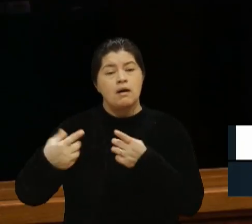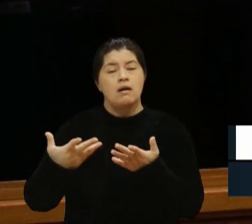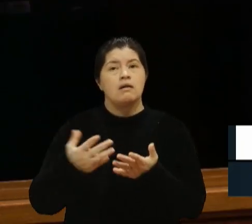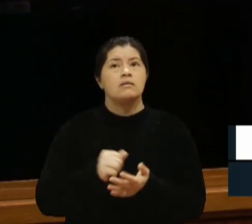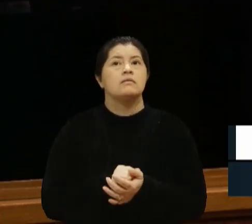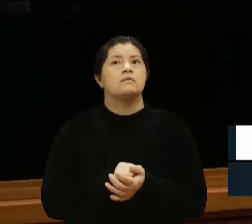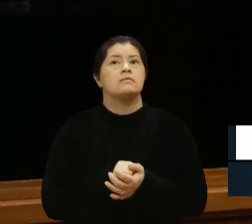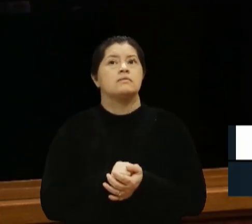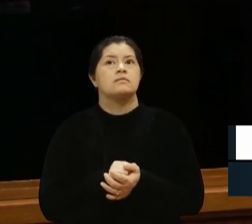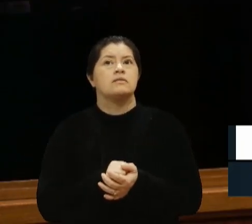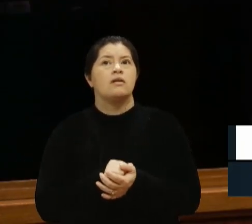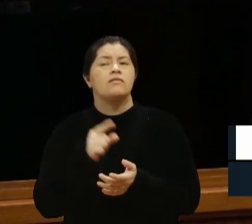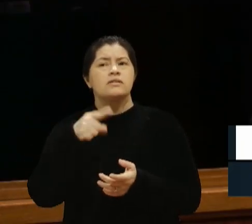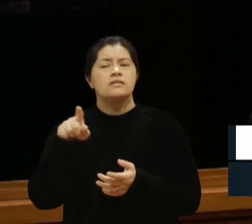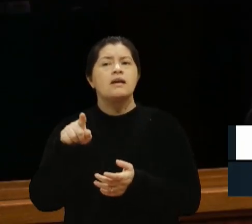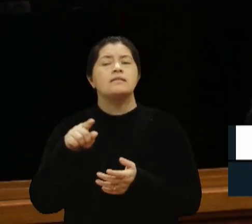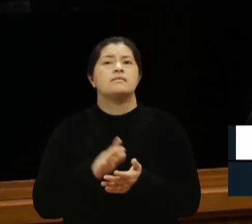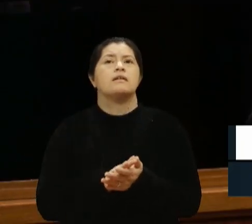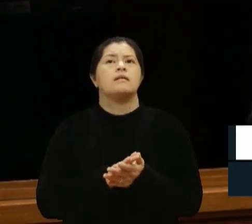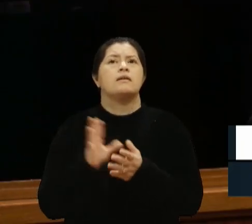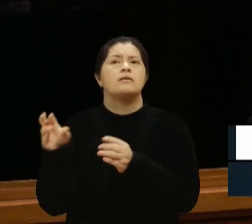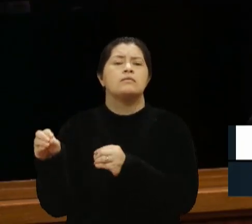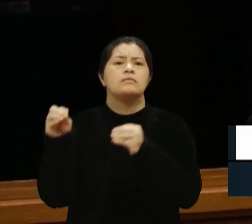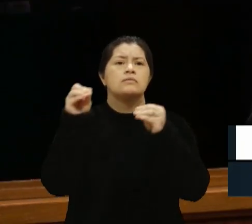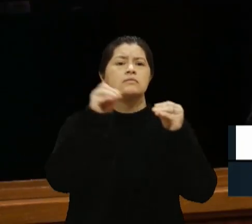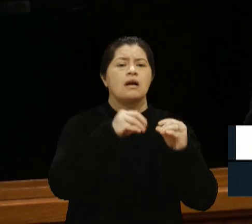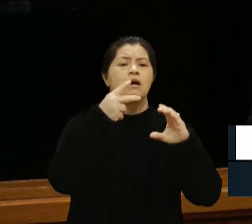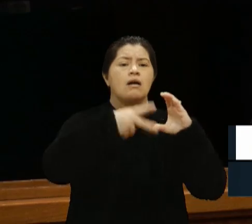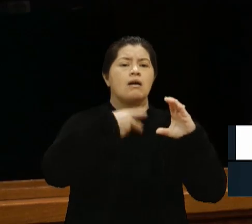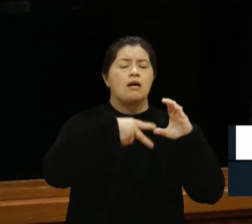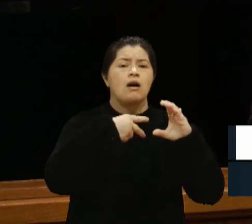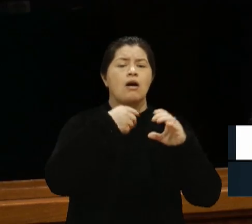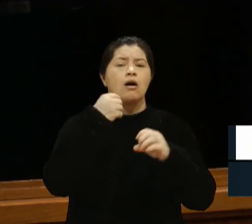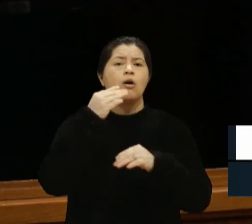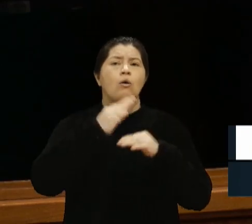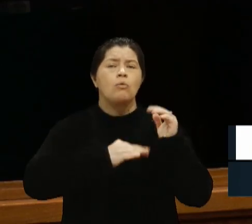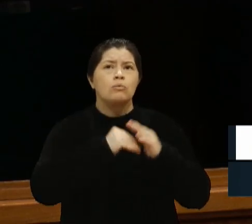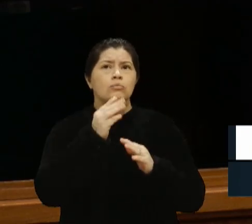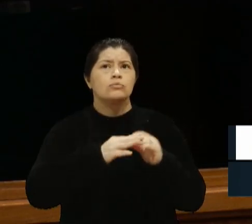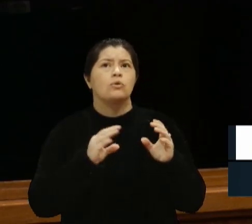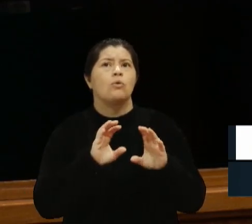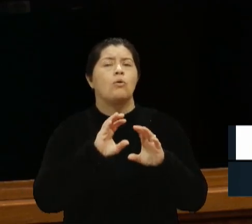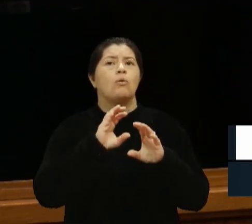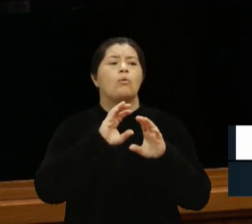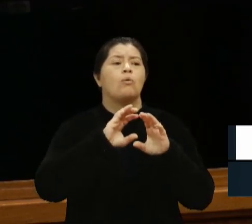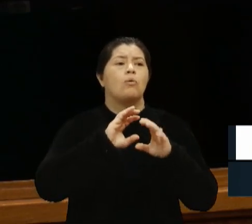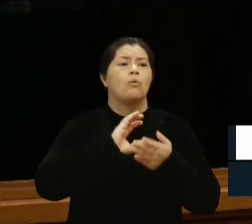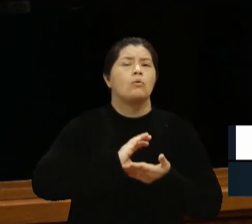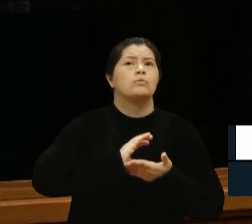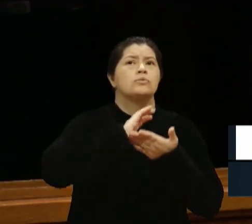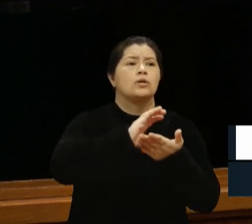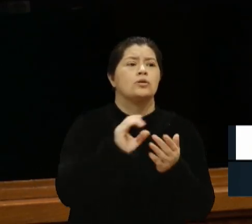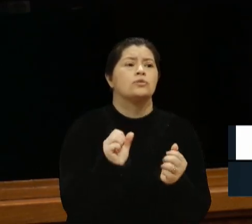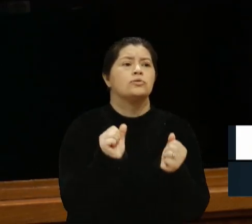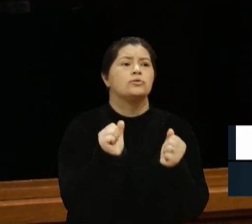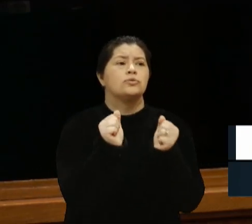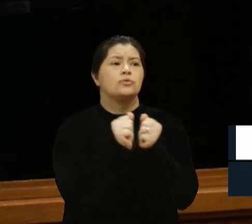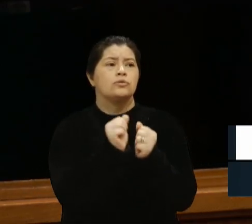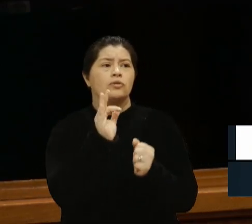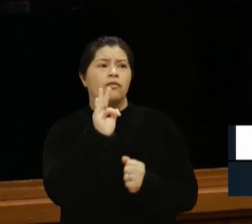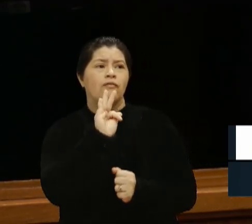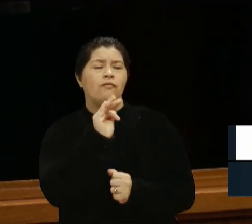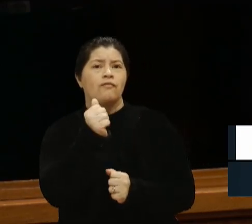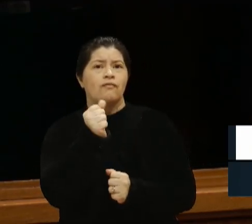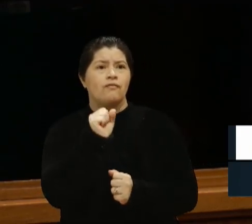Lei do SUAS, que vocês enviaram para a Câmara, que foi uma construção do Conselho junto com a antiga FAS, que agora está em transição